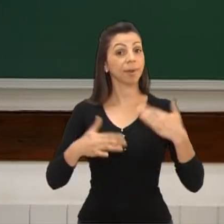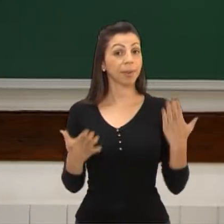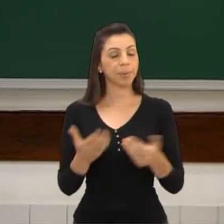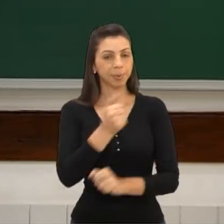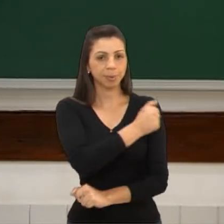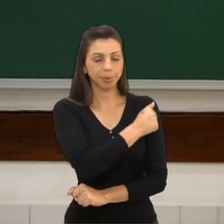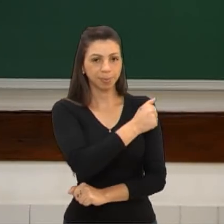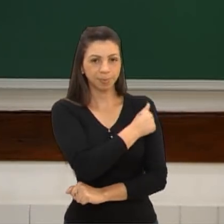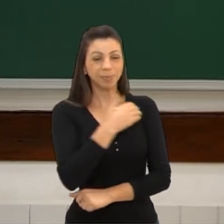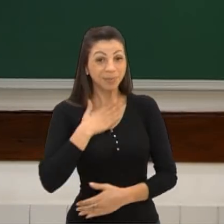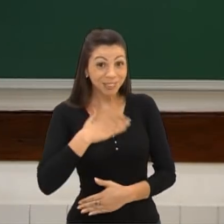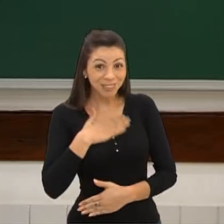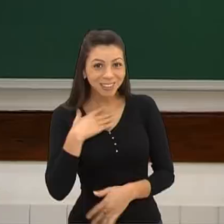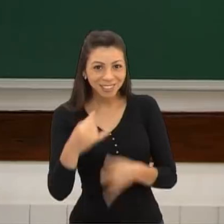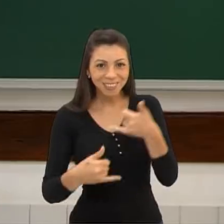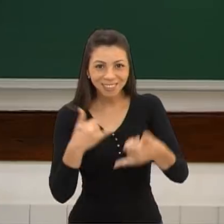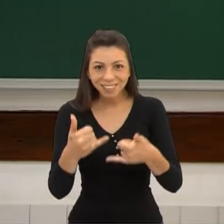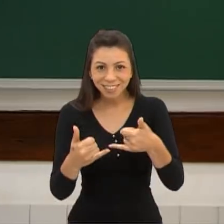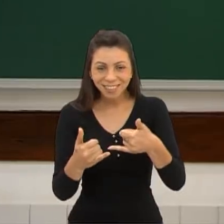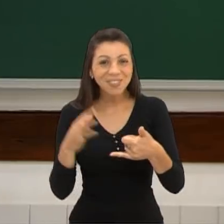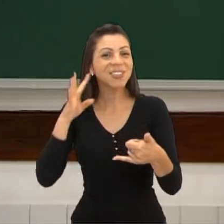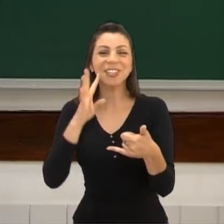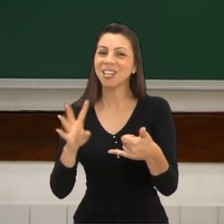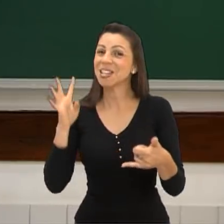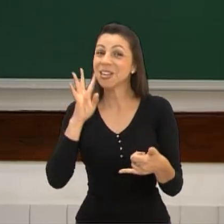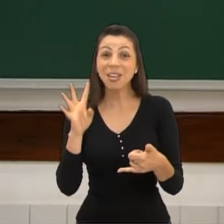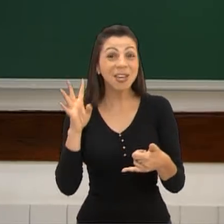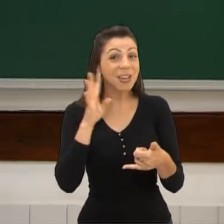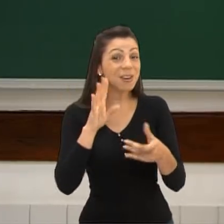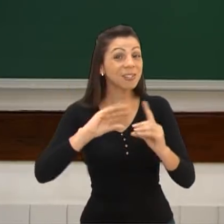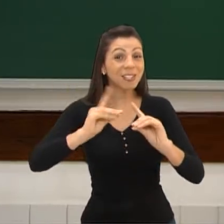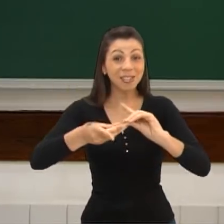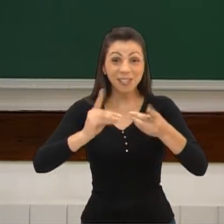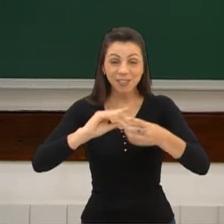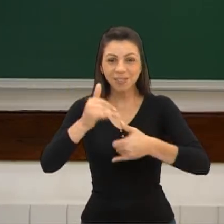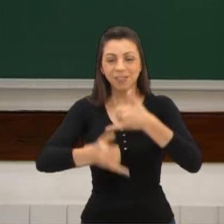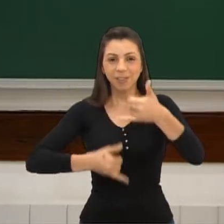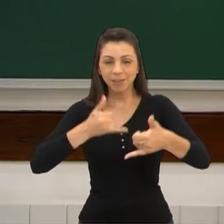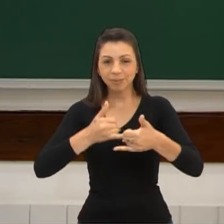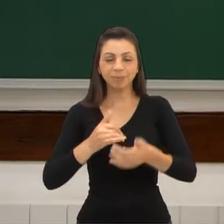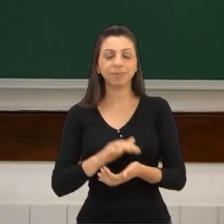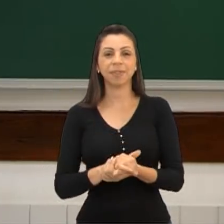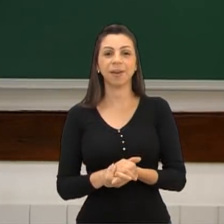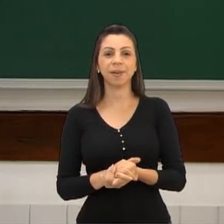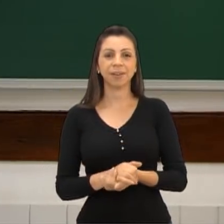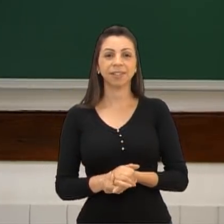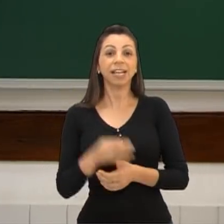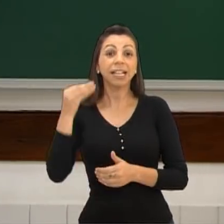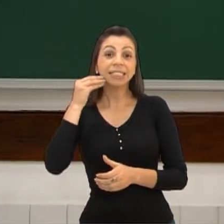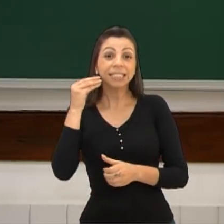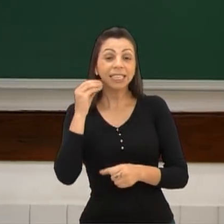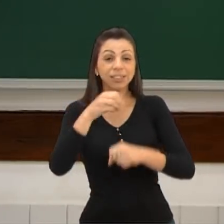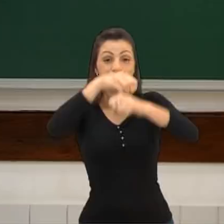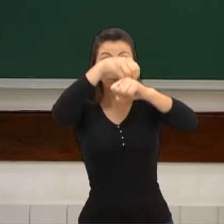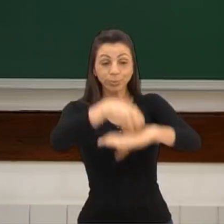Então, alunos, gostaram do jogo? Viu que legal que é a dinâmica do jogo? Tente instalar no seu celular ali, fazer a dinâmica do jogo, você